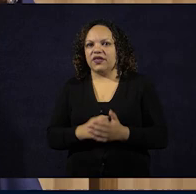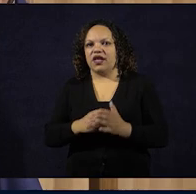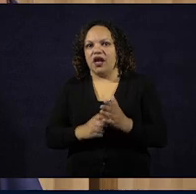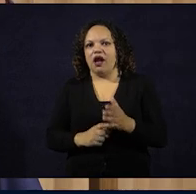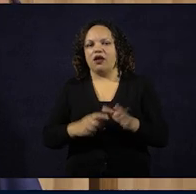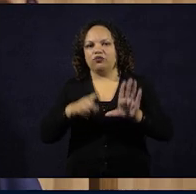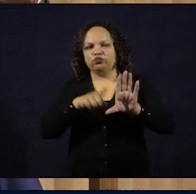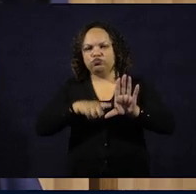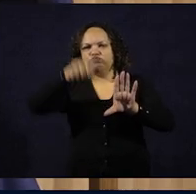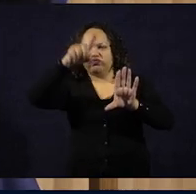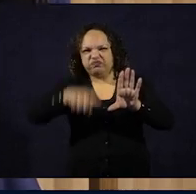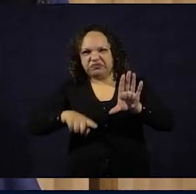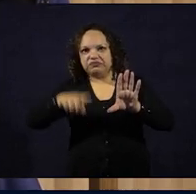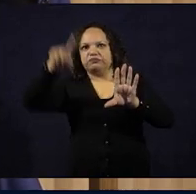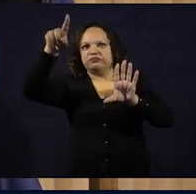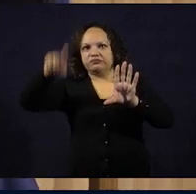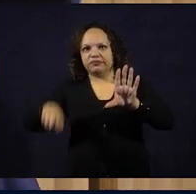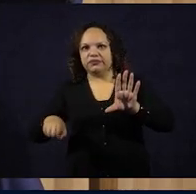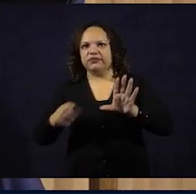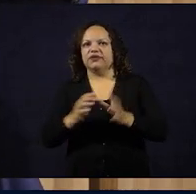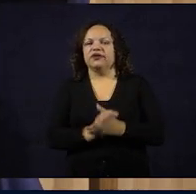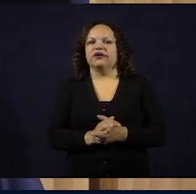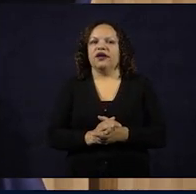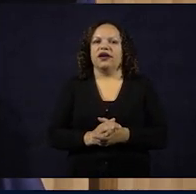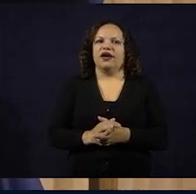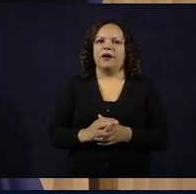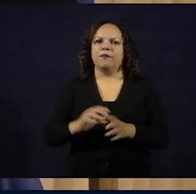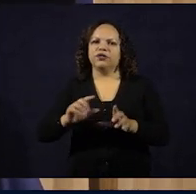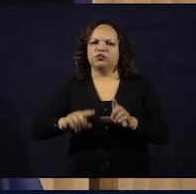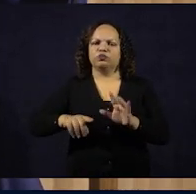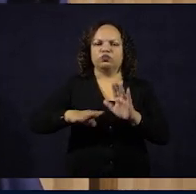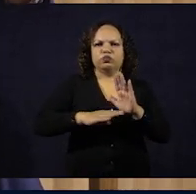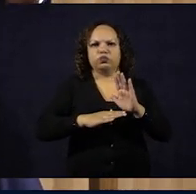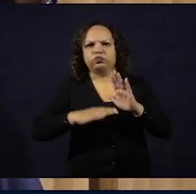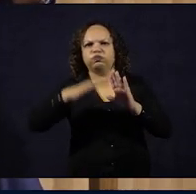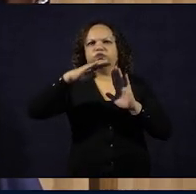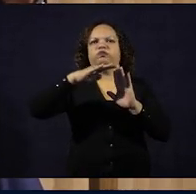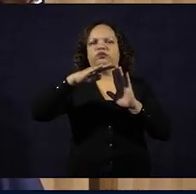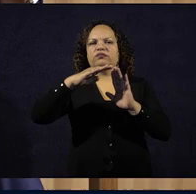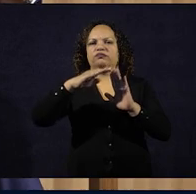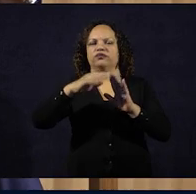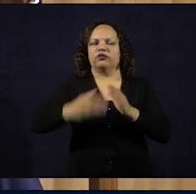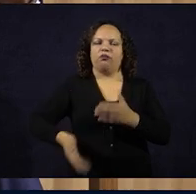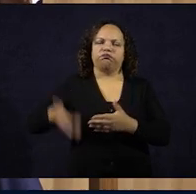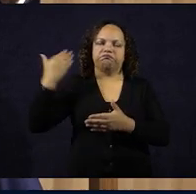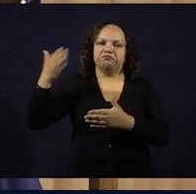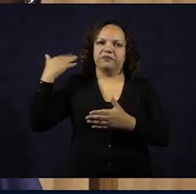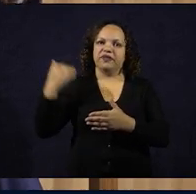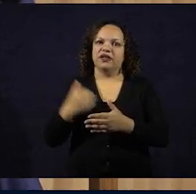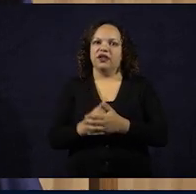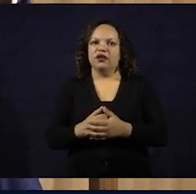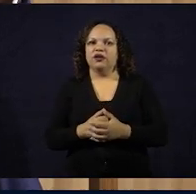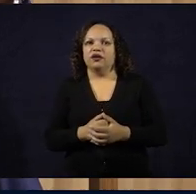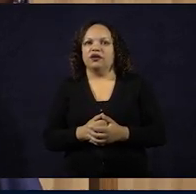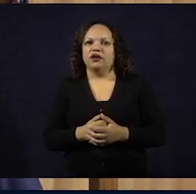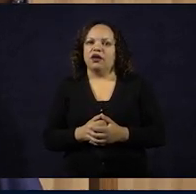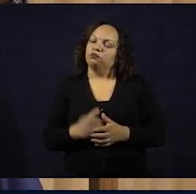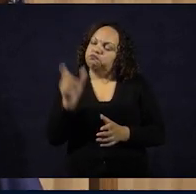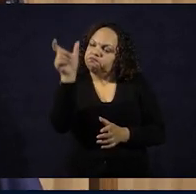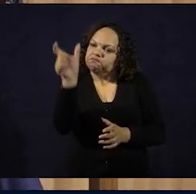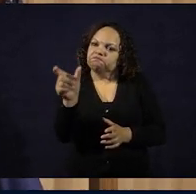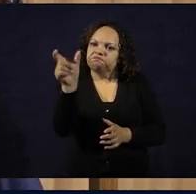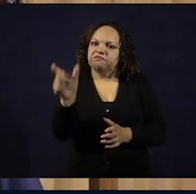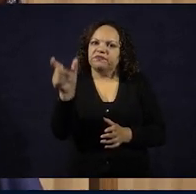menos que muito difícil imaginar mas ele é bem mais alto do que foi no passado retrasado E por aí vai e com uma característica muito